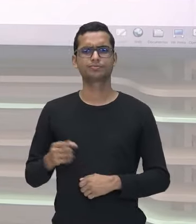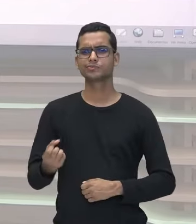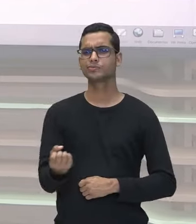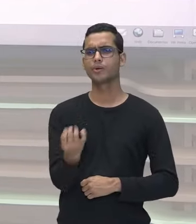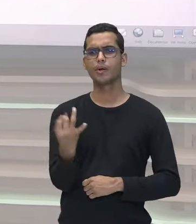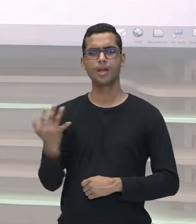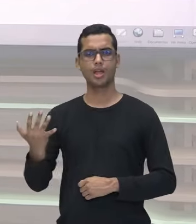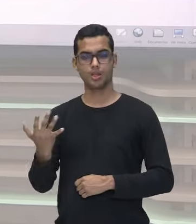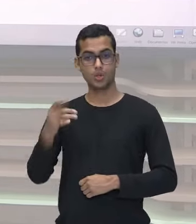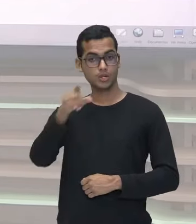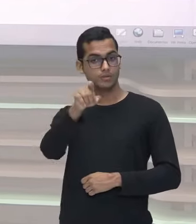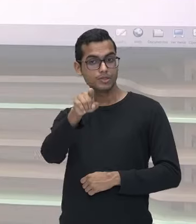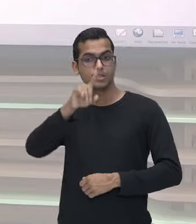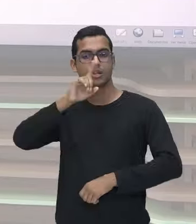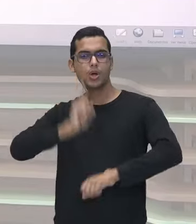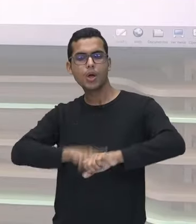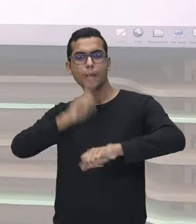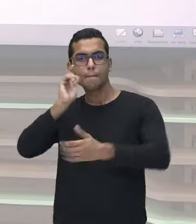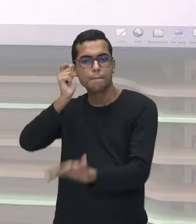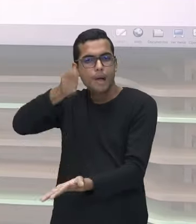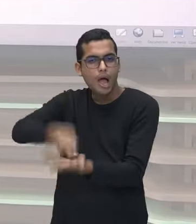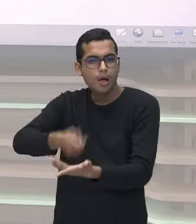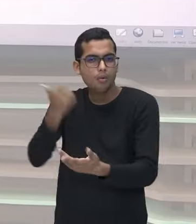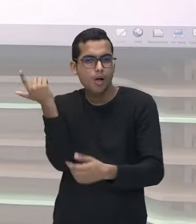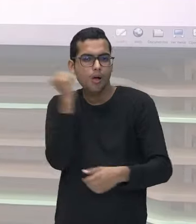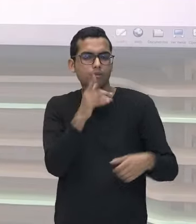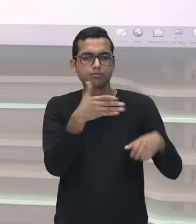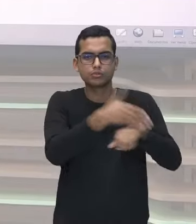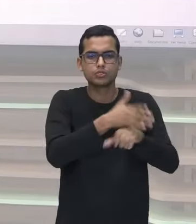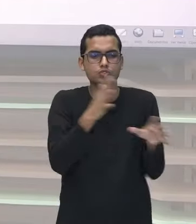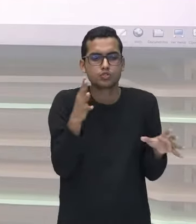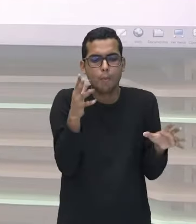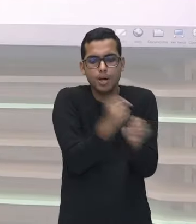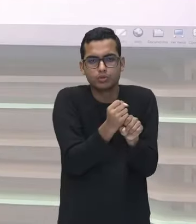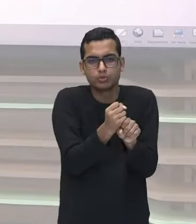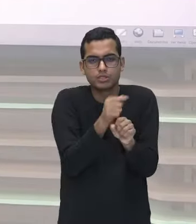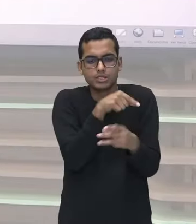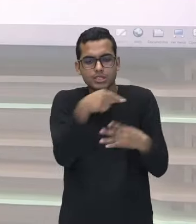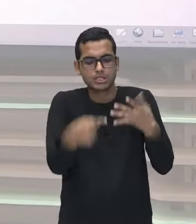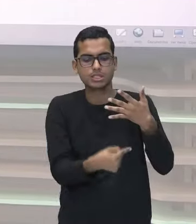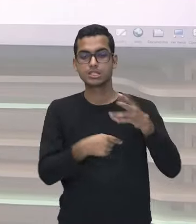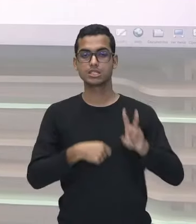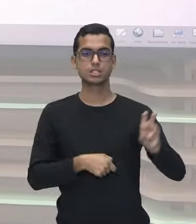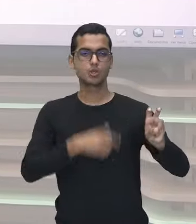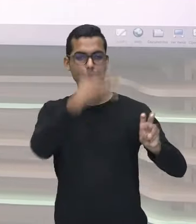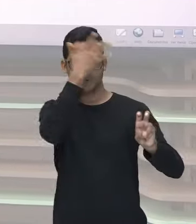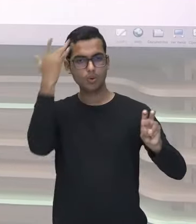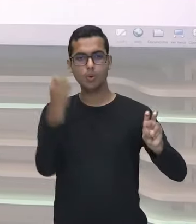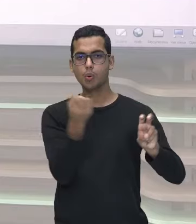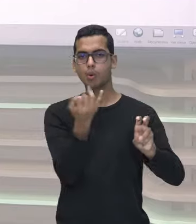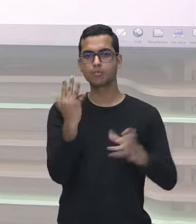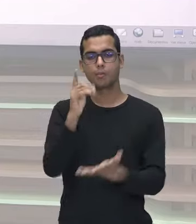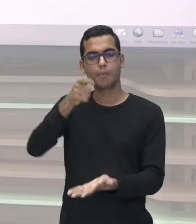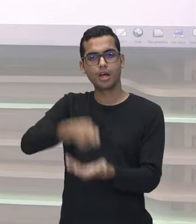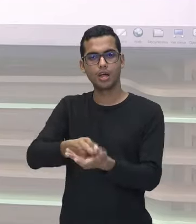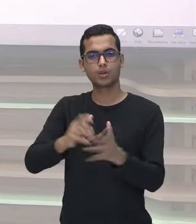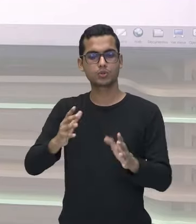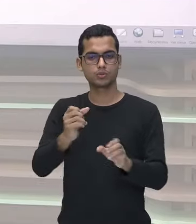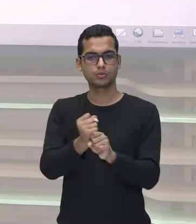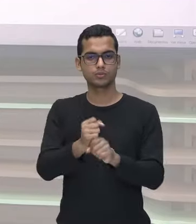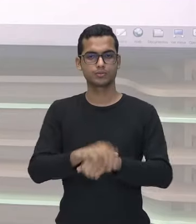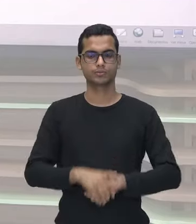total, quanto vocês irão pagar para entrar nesse parque? E aí, pessoal, de novo, vamos resolver isso usando uma multiplicação.